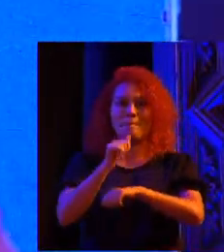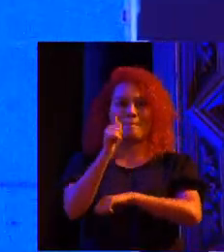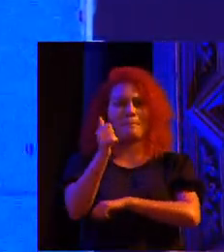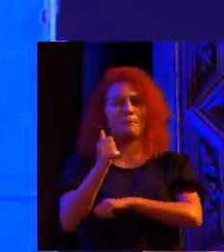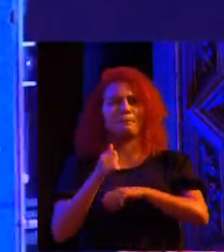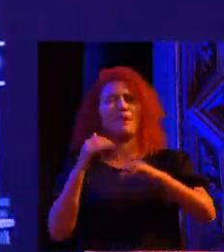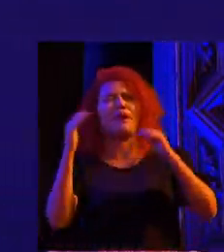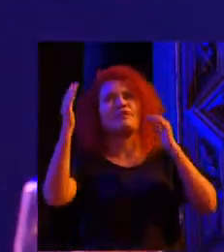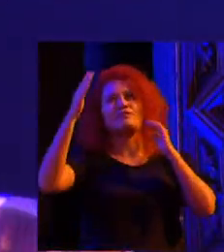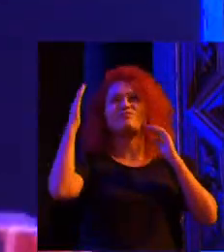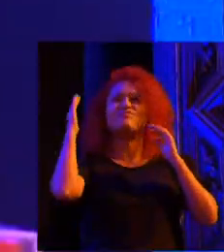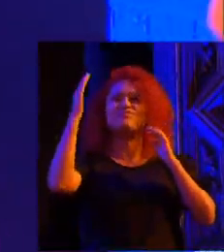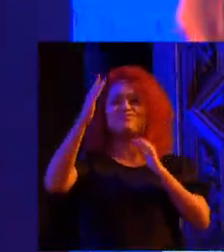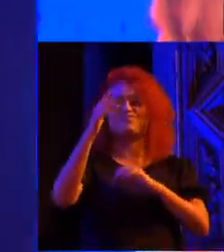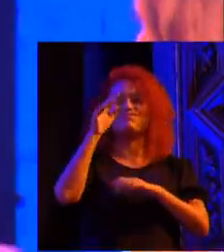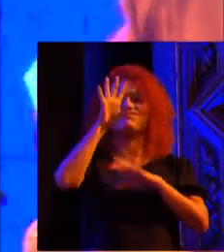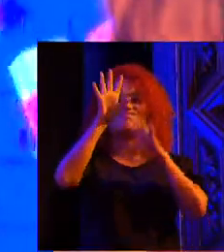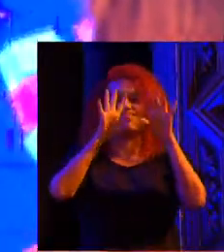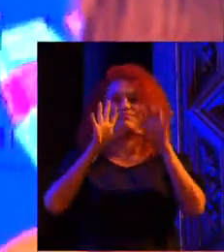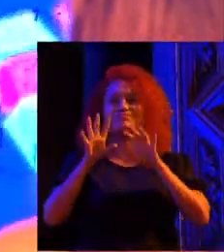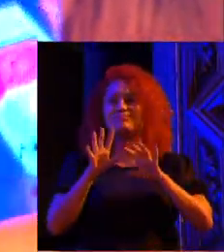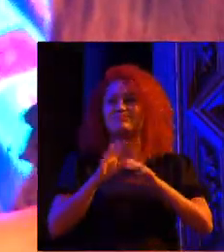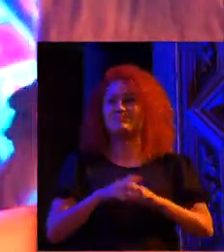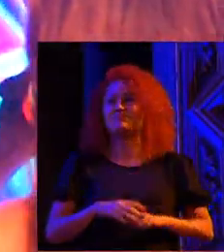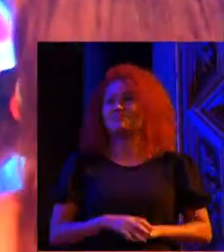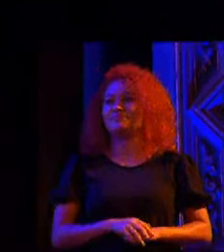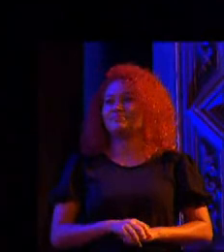aparelhagem. Carabao!